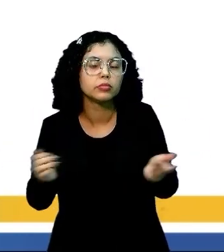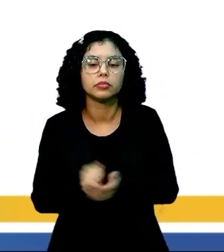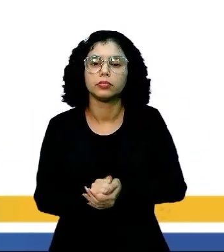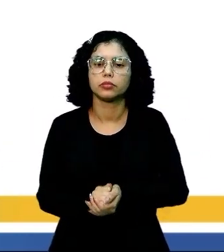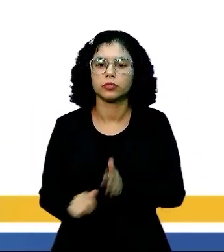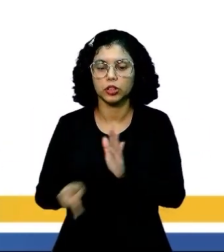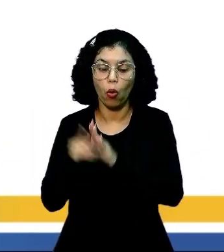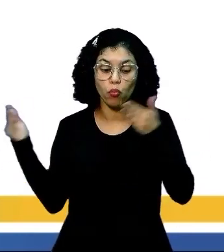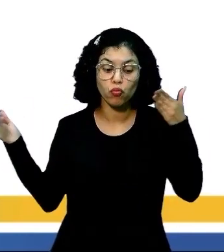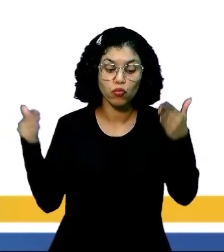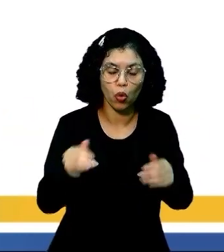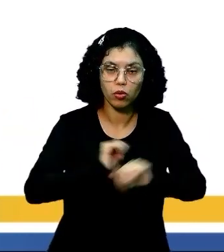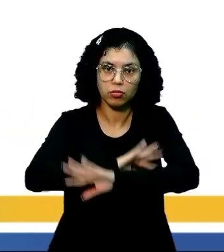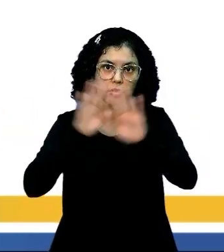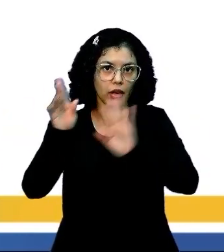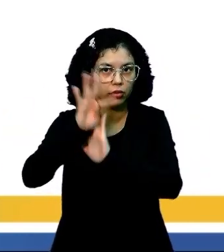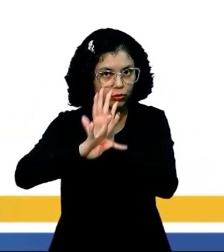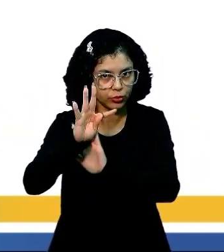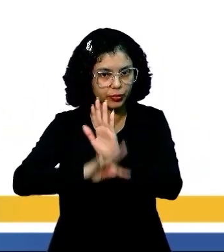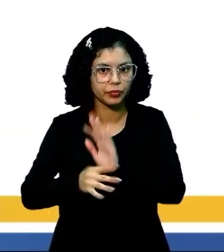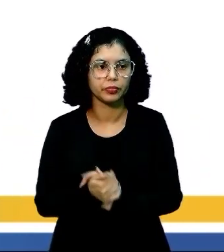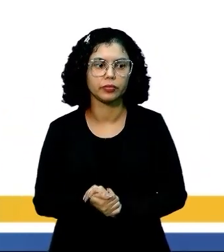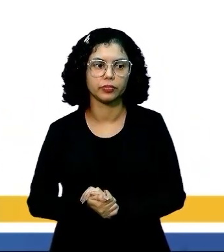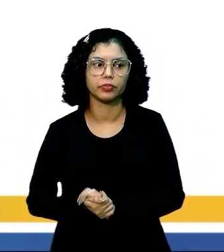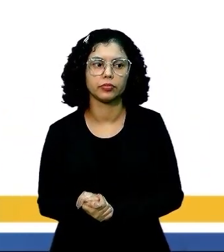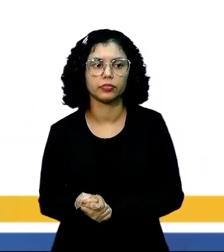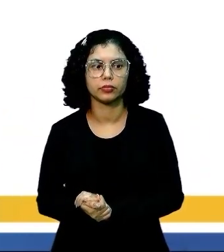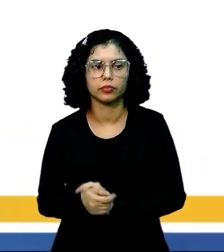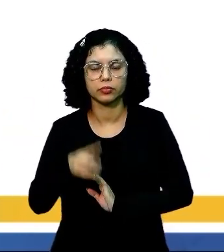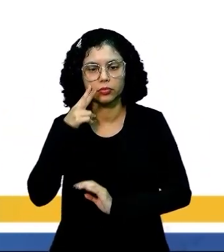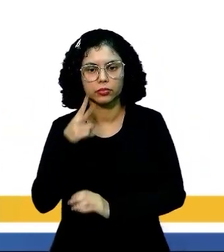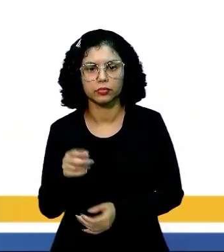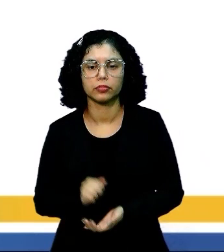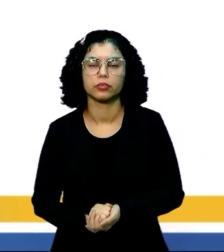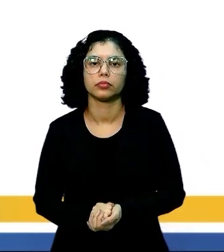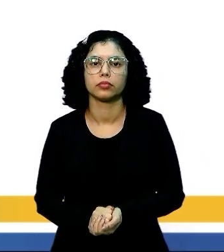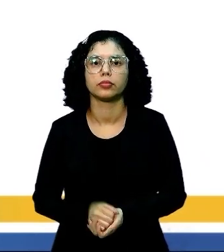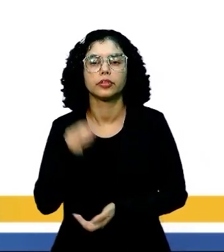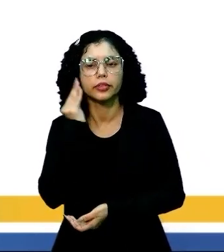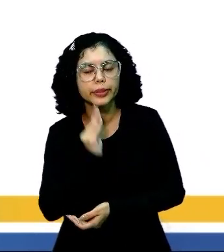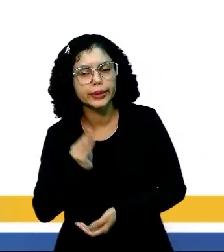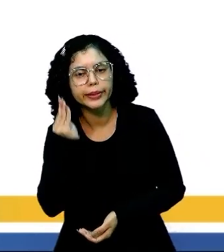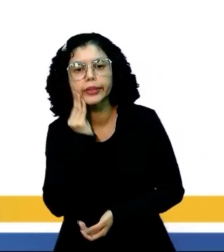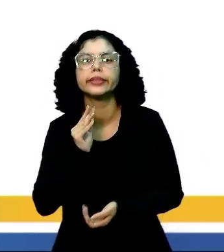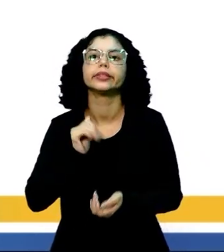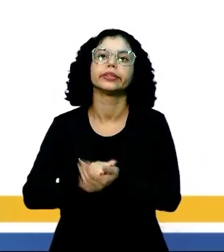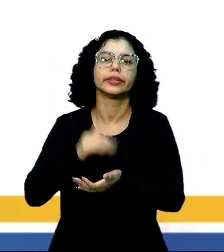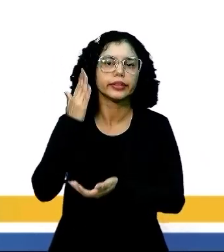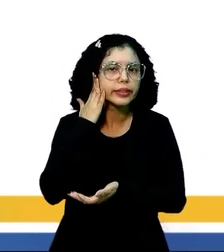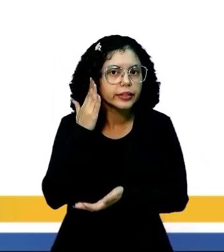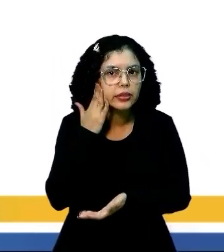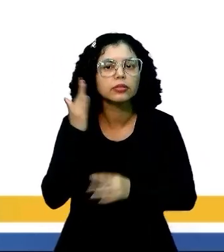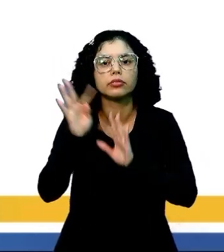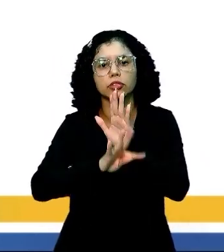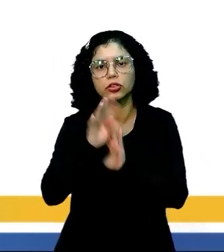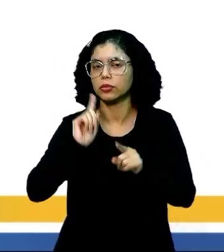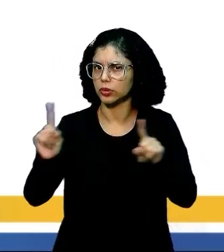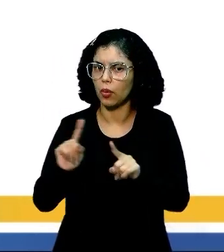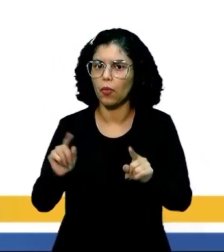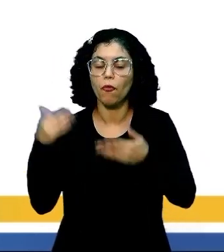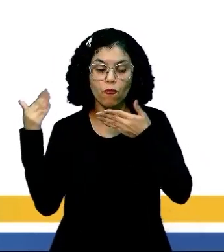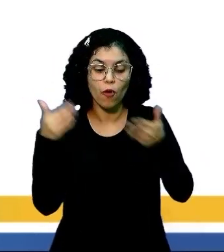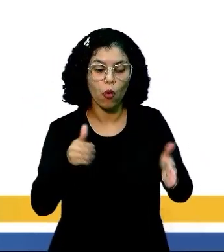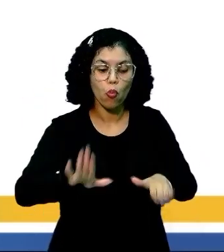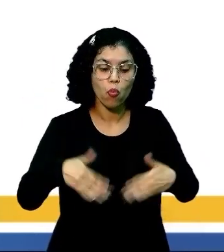com um propósito claro, bem definido, né? Não vou ficar ali dando rodos, né? Aquela questão da redundância. Não, eu